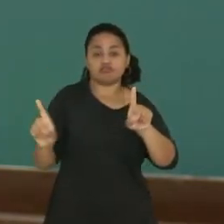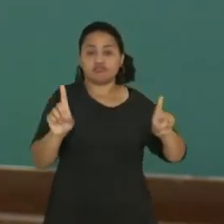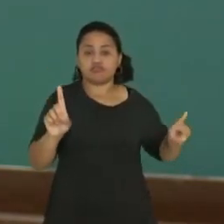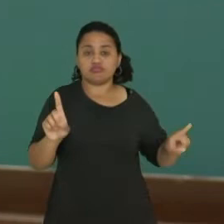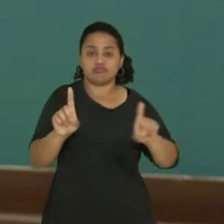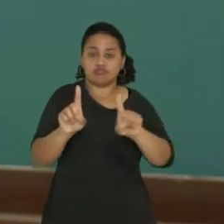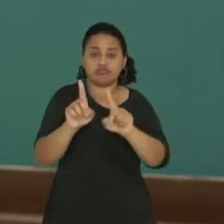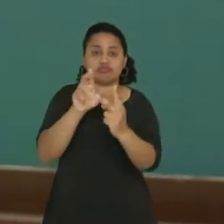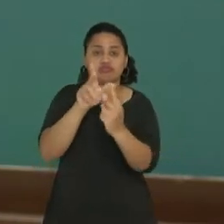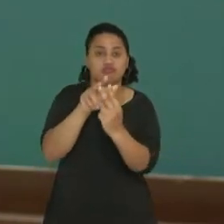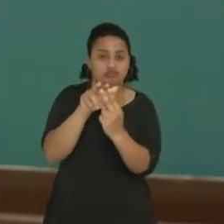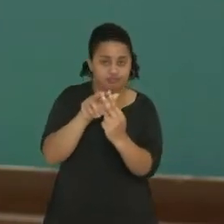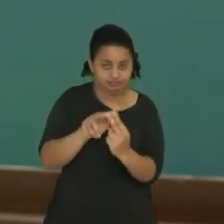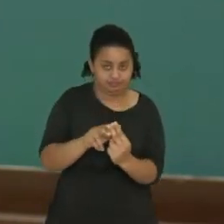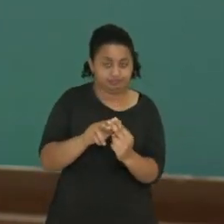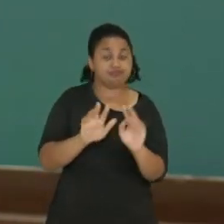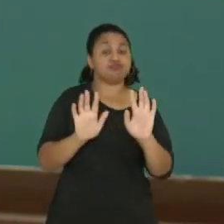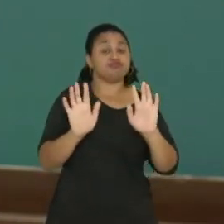diante.